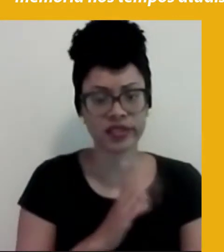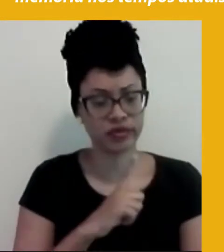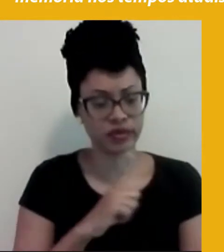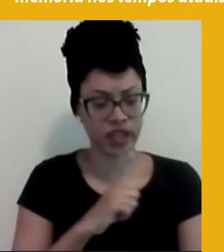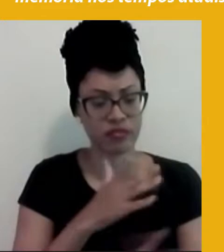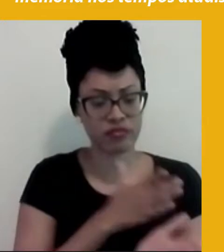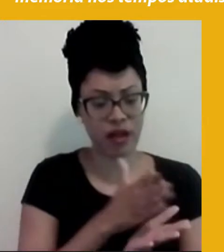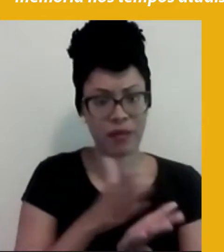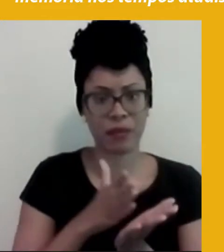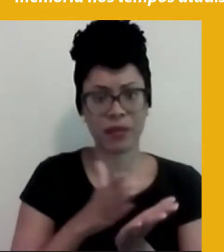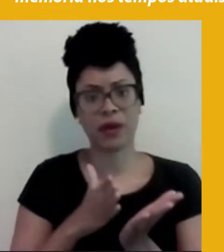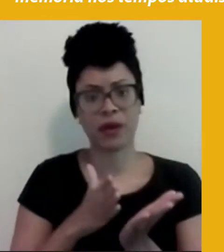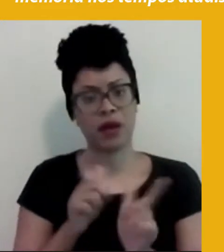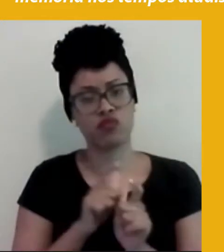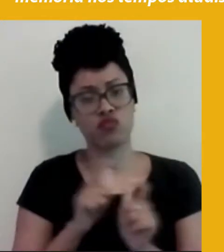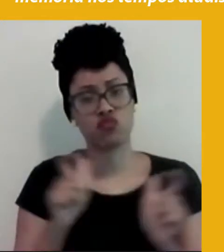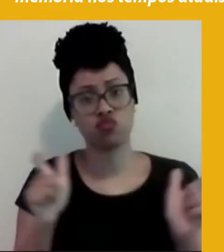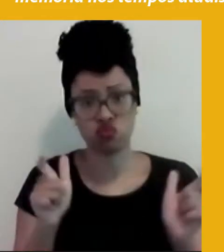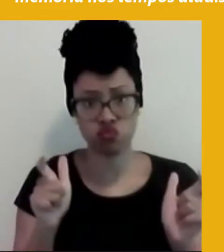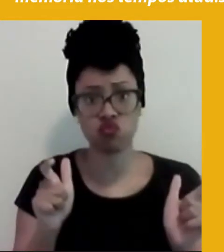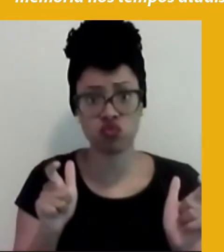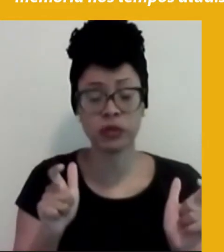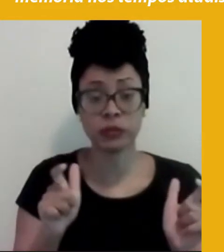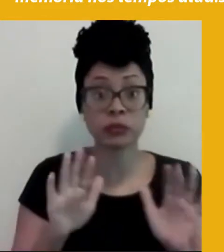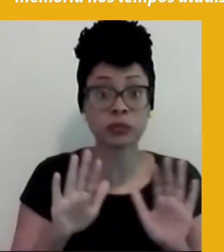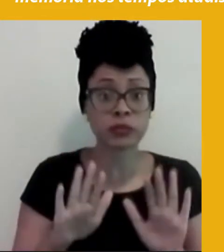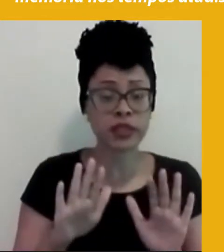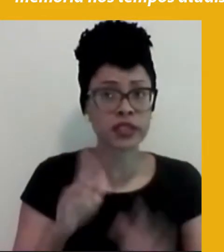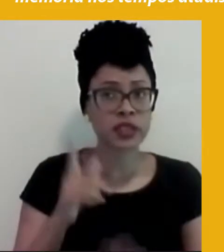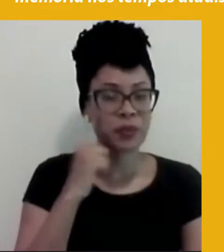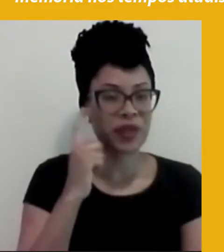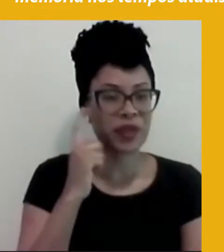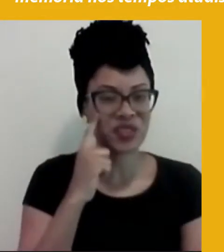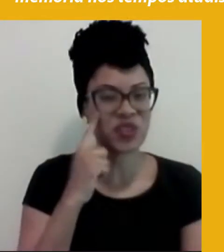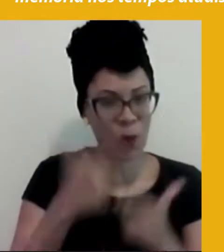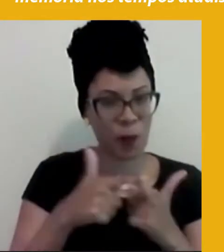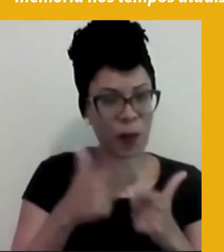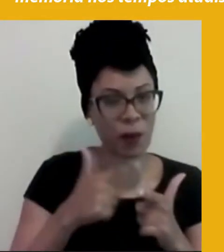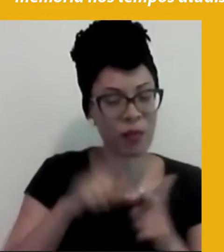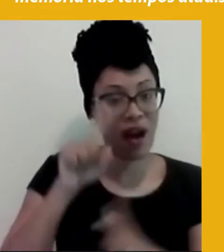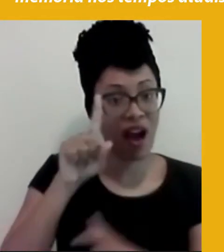parece que o problema é um problema, digamos, ontológico mesmo, da própria